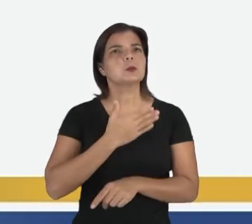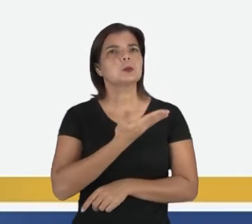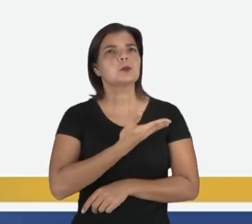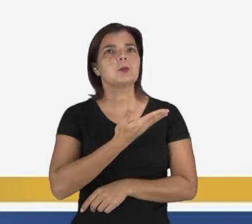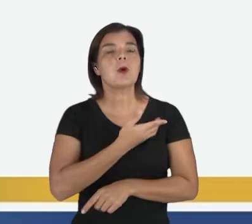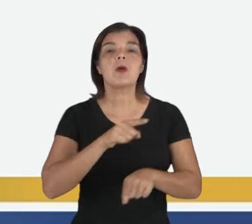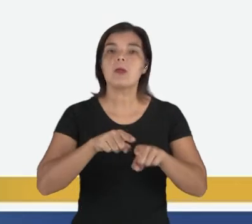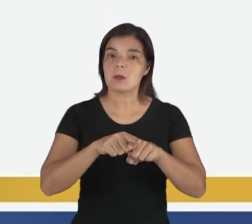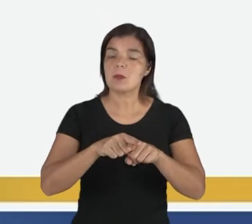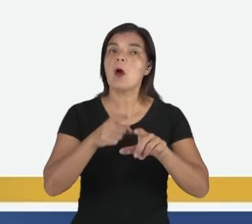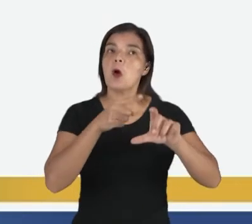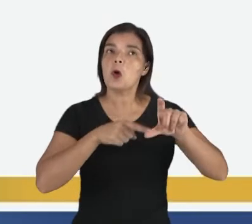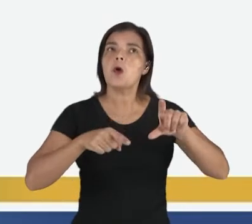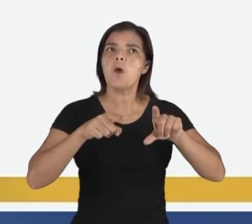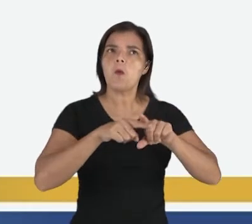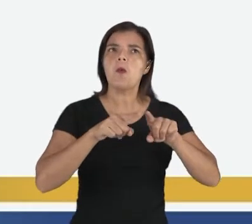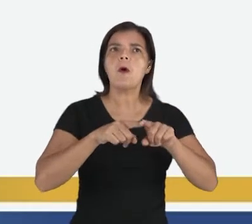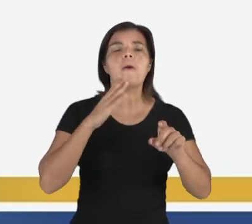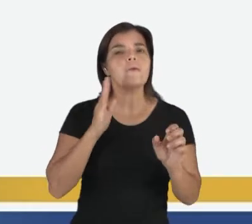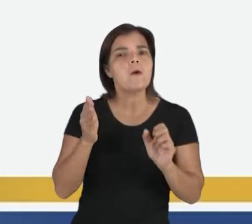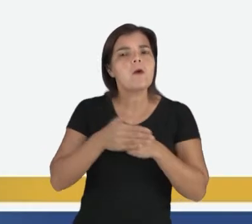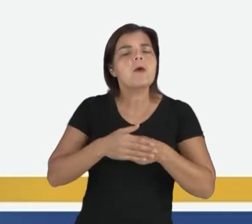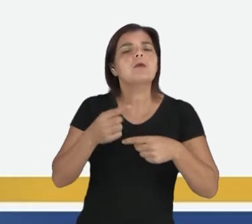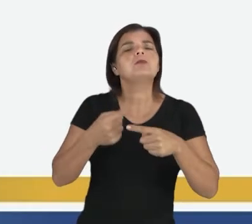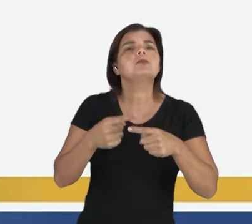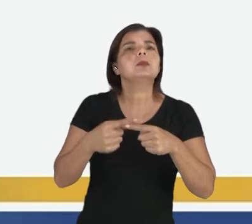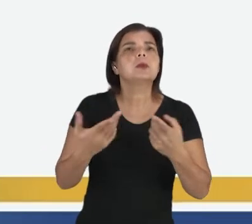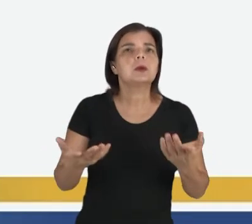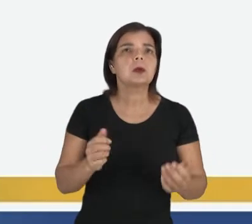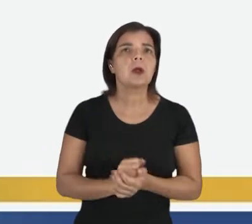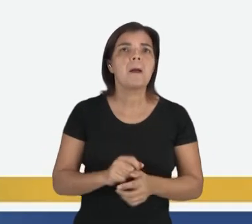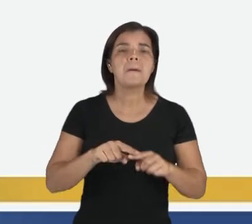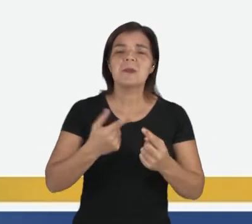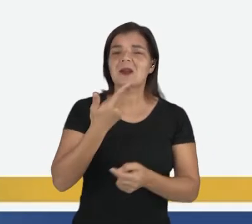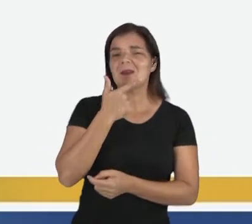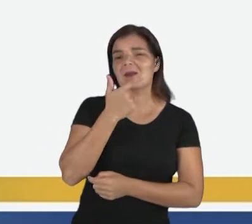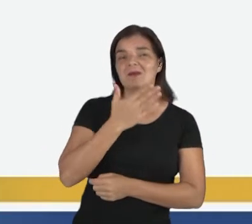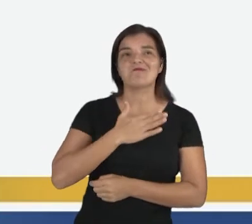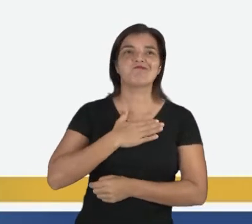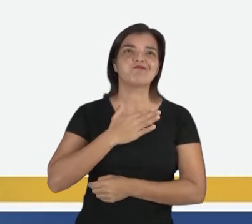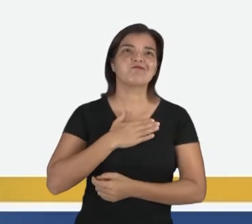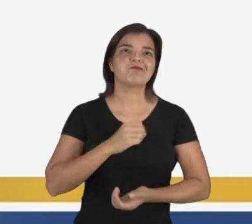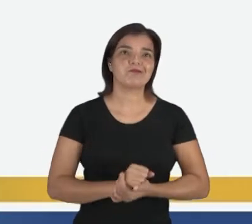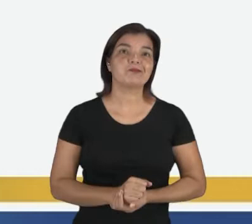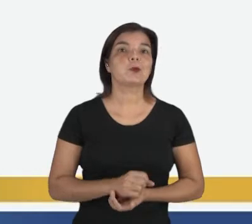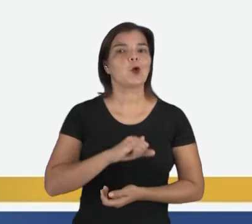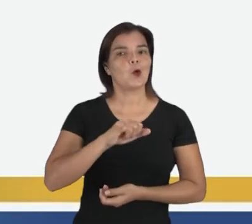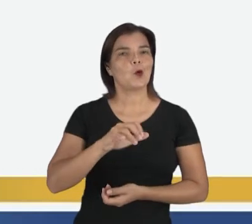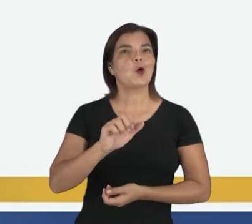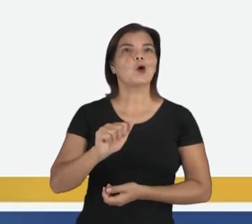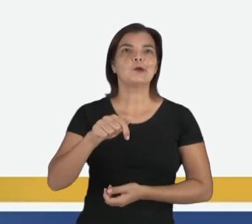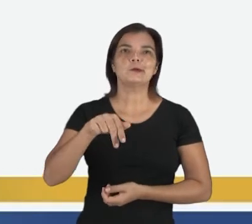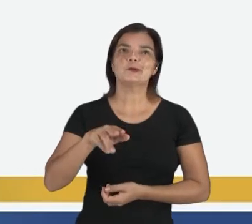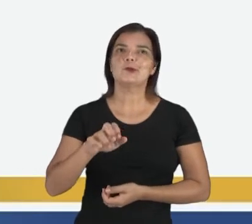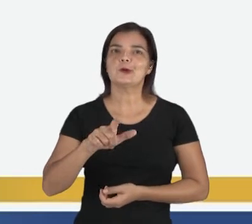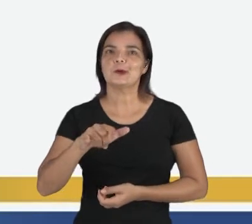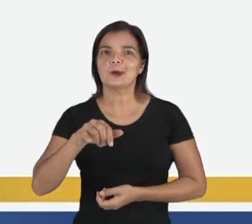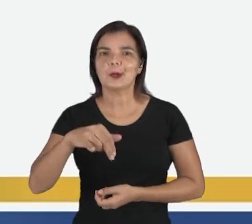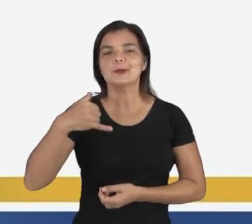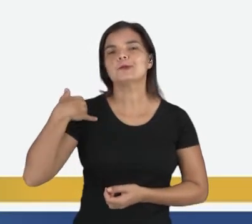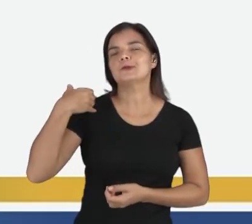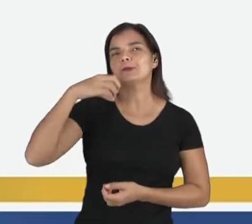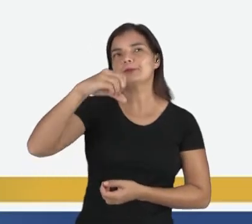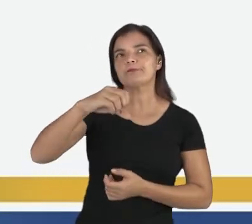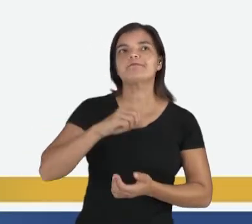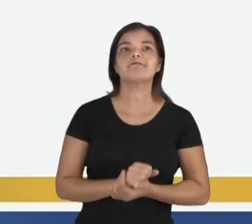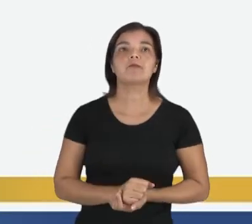meus amigos que moro neste buraco. Vou esconder por quê, mas eles dão risada de mim, conta Jaqueline S., 9